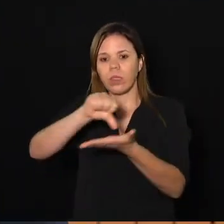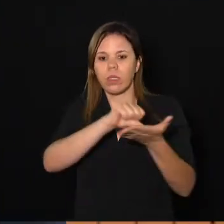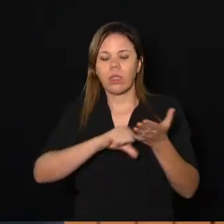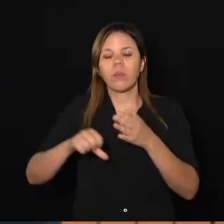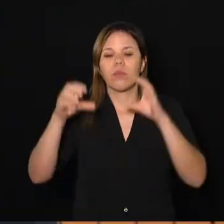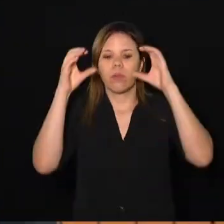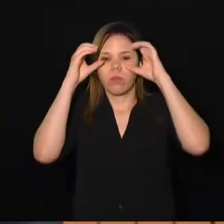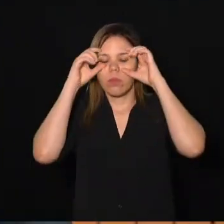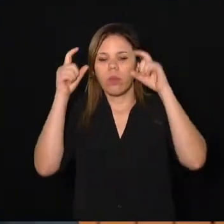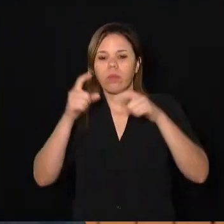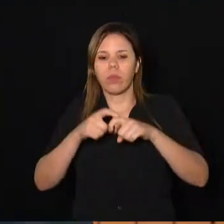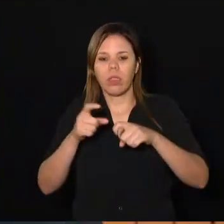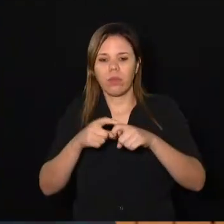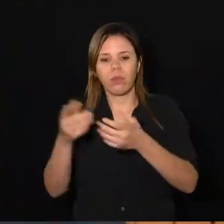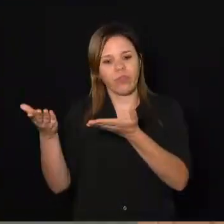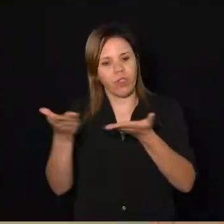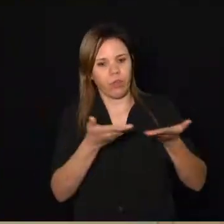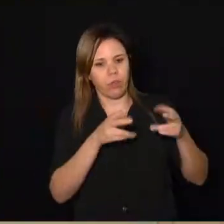também por favor